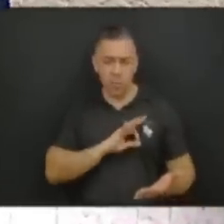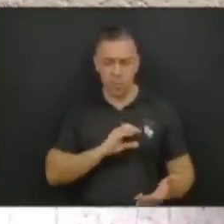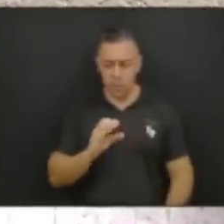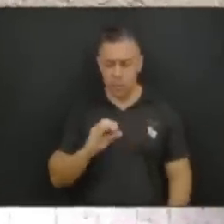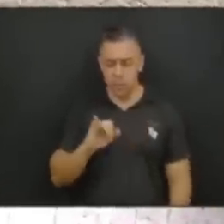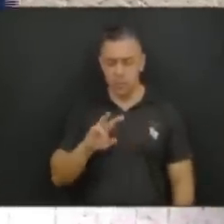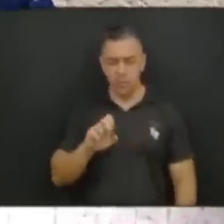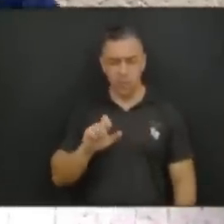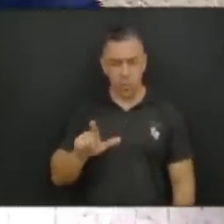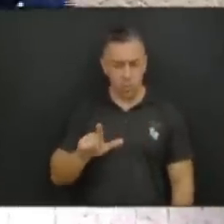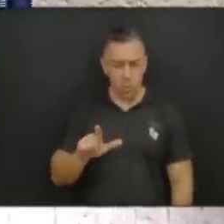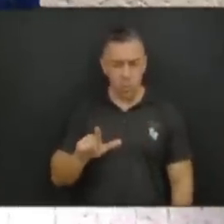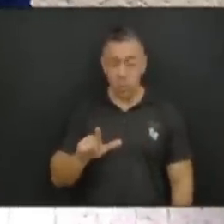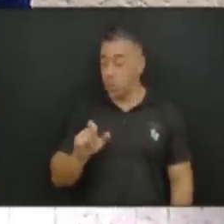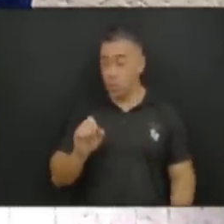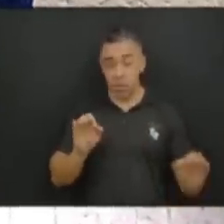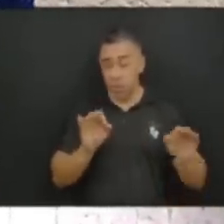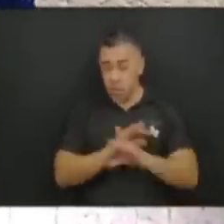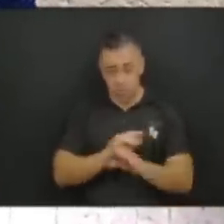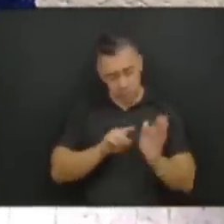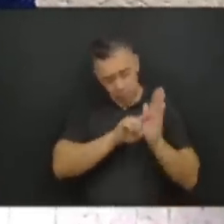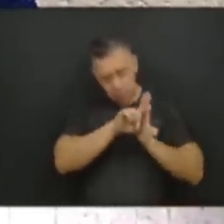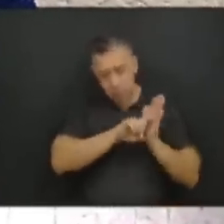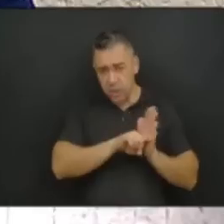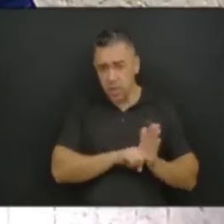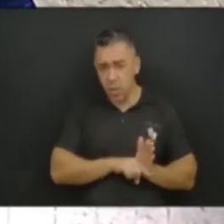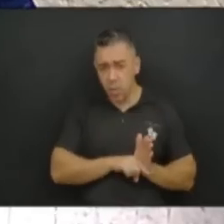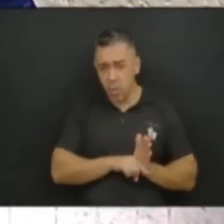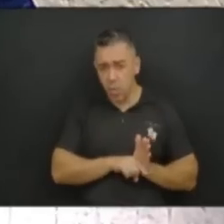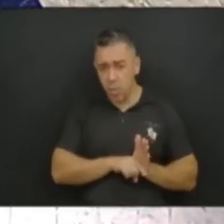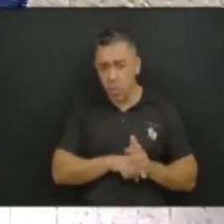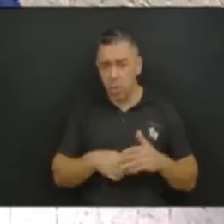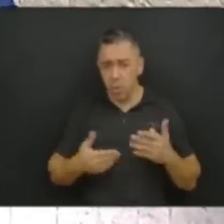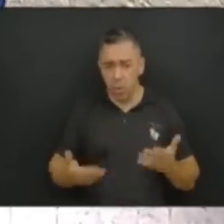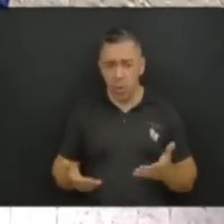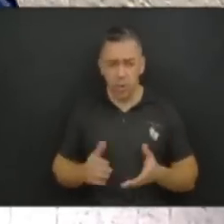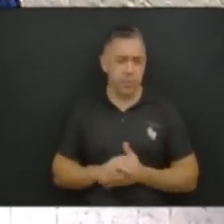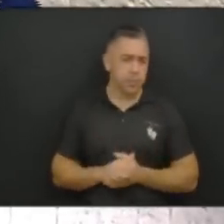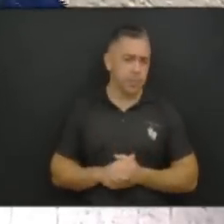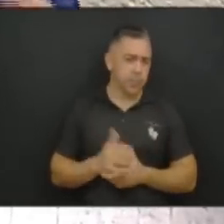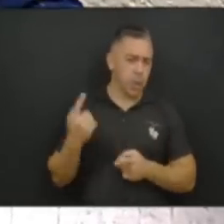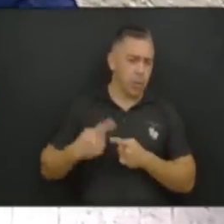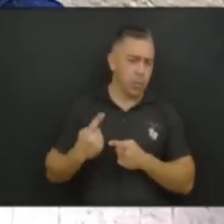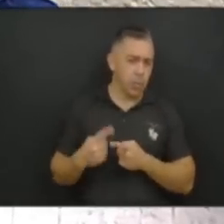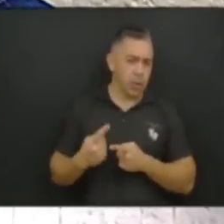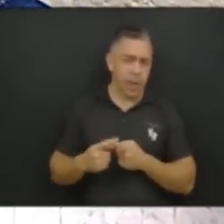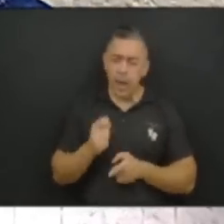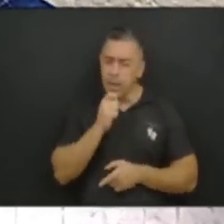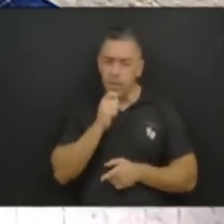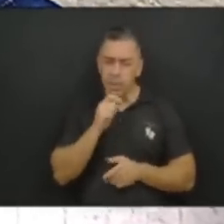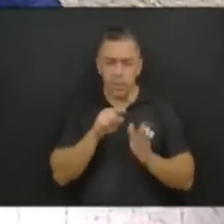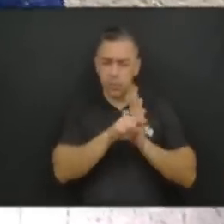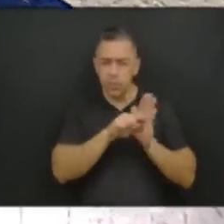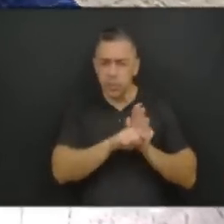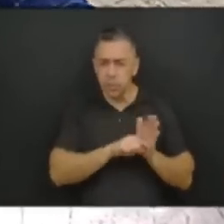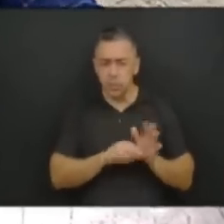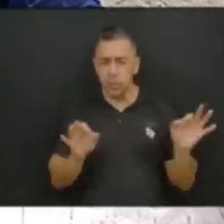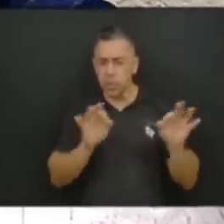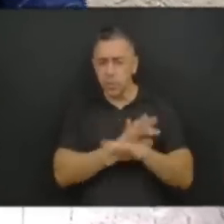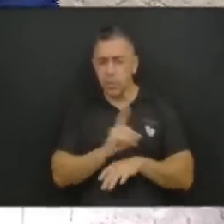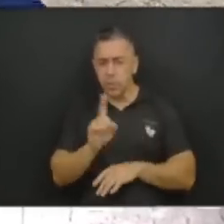Araucária não termina esses inquérito o porquê que o inquérito não está sendo terminado